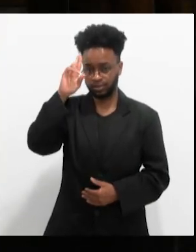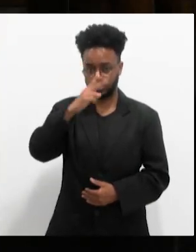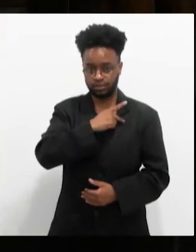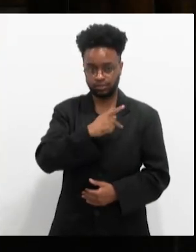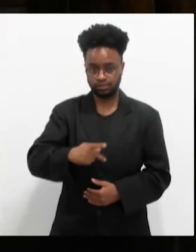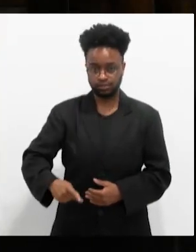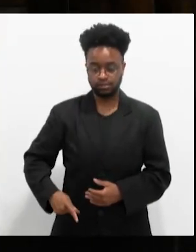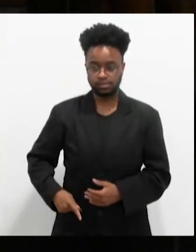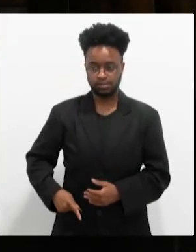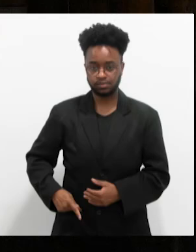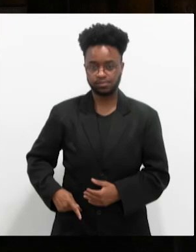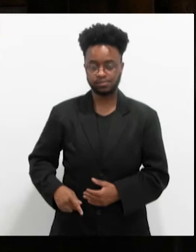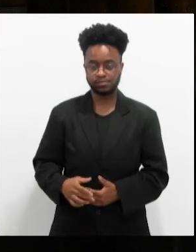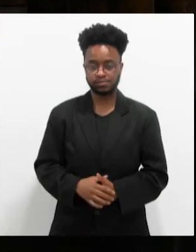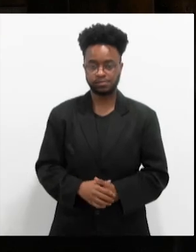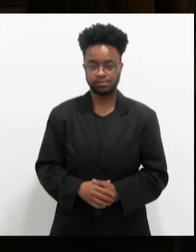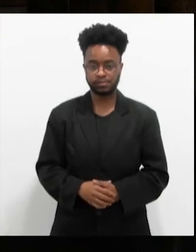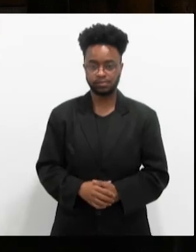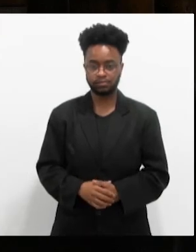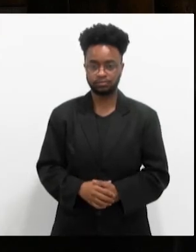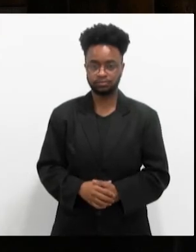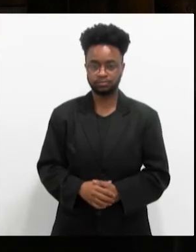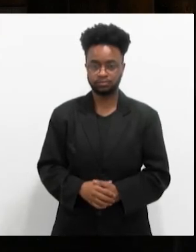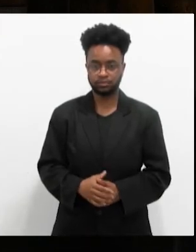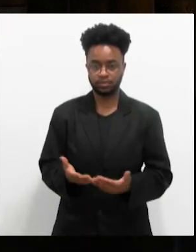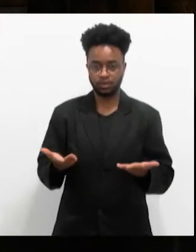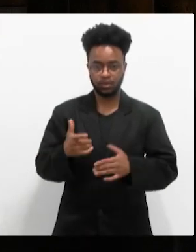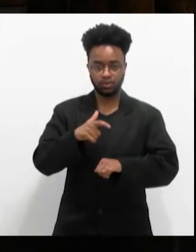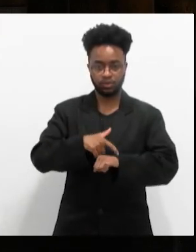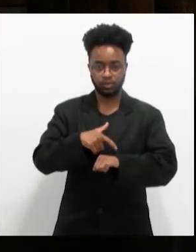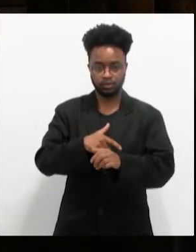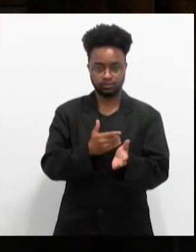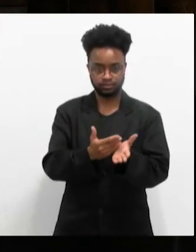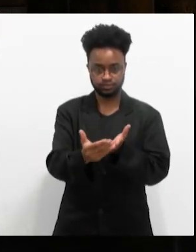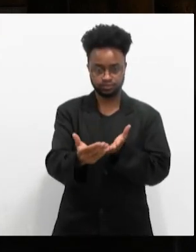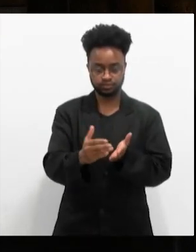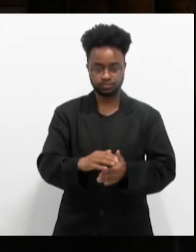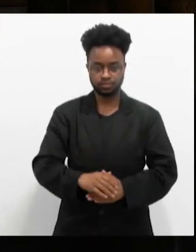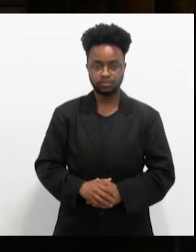presidente do expediente inicial,